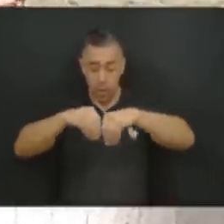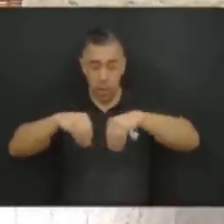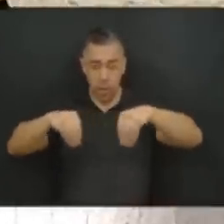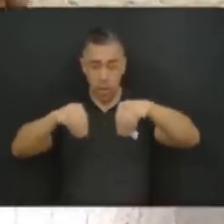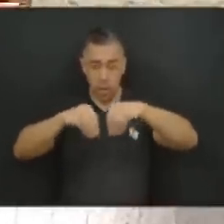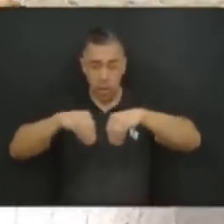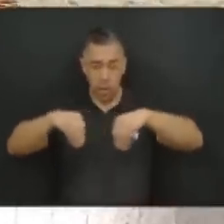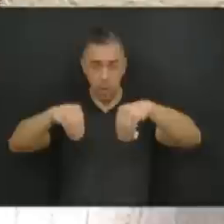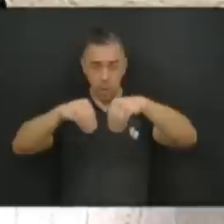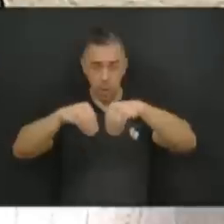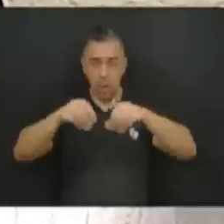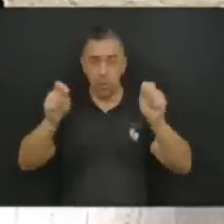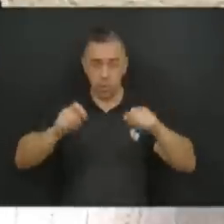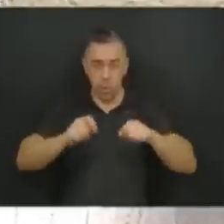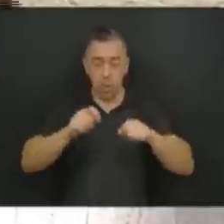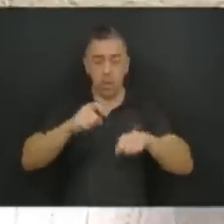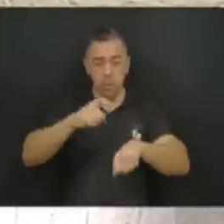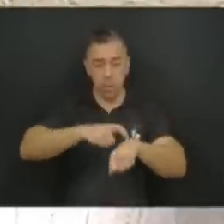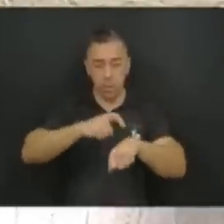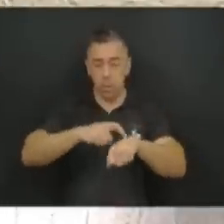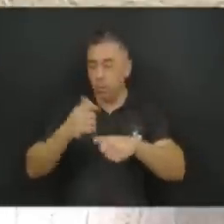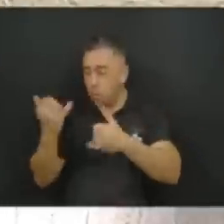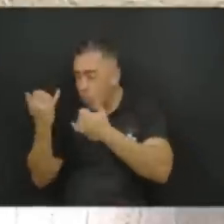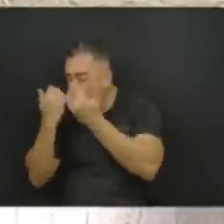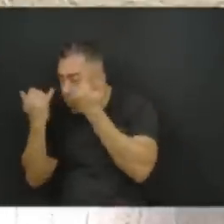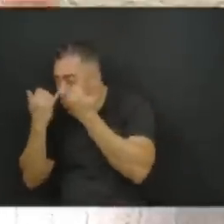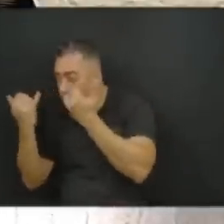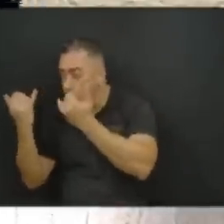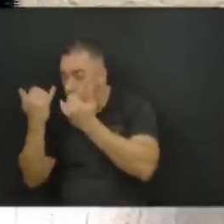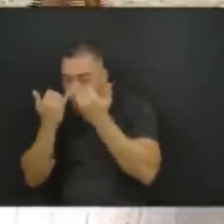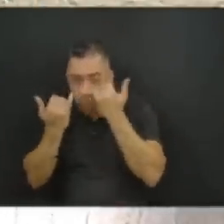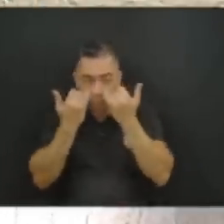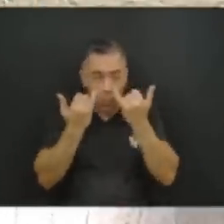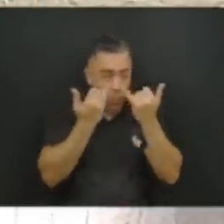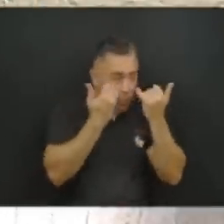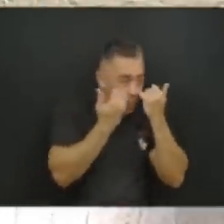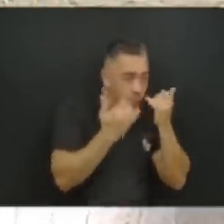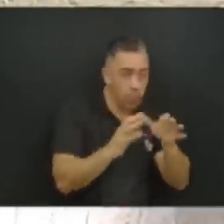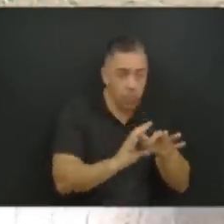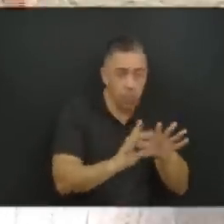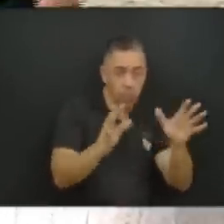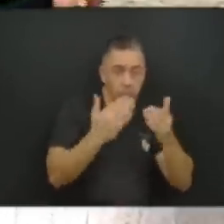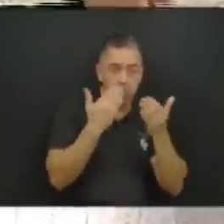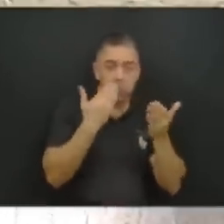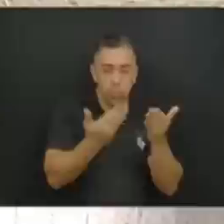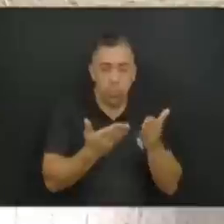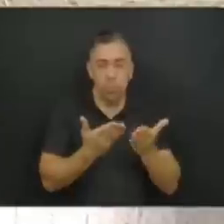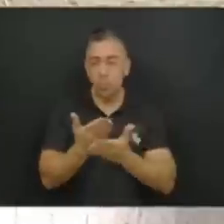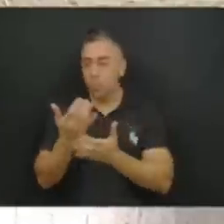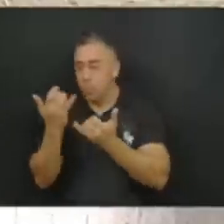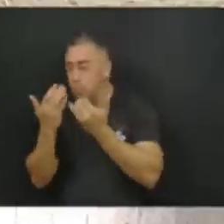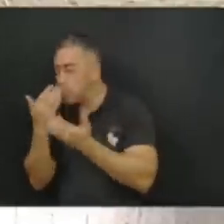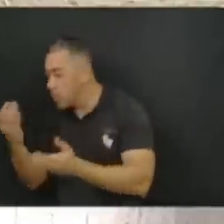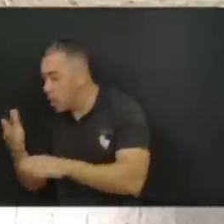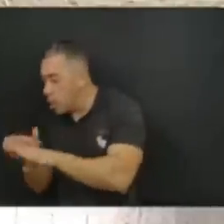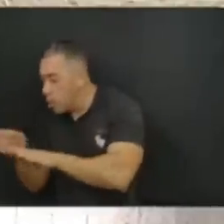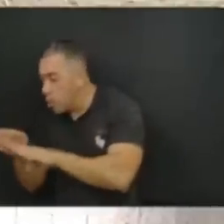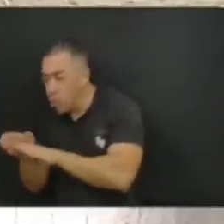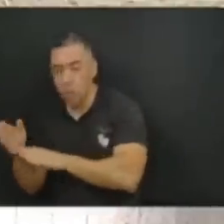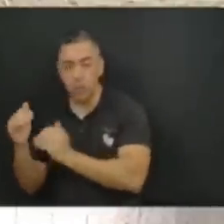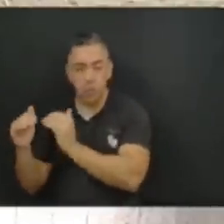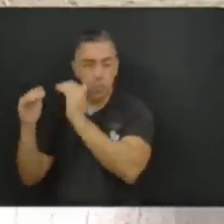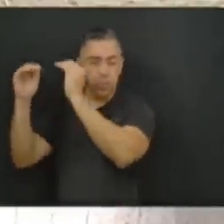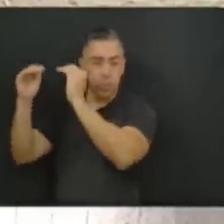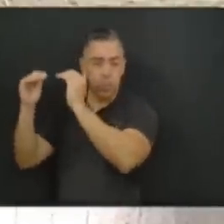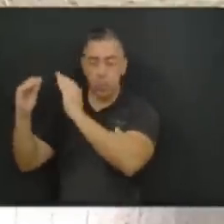tem tempo hábil para pedir informações para pedir autorização para lhe pedir orientações de